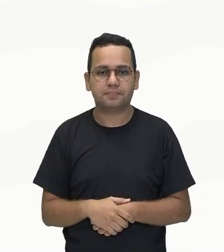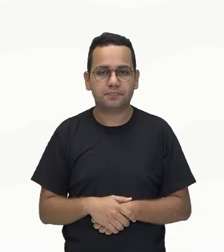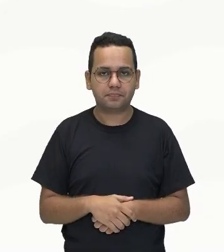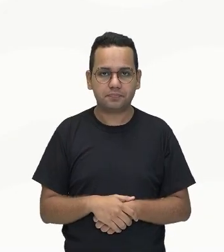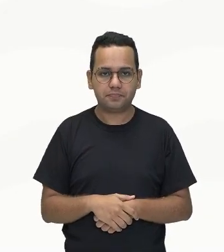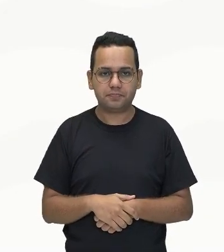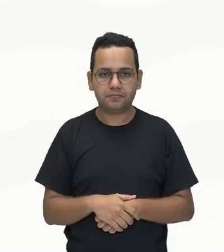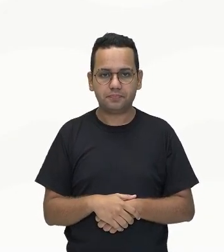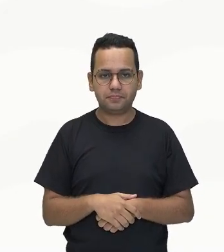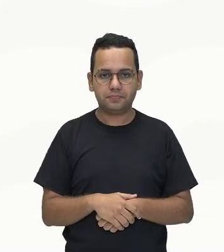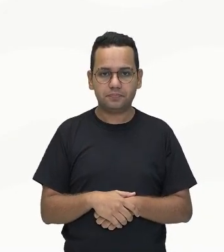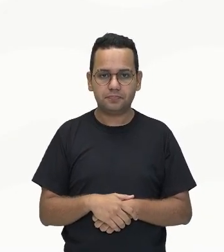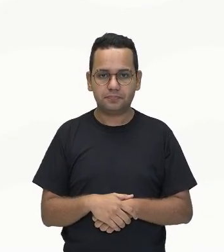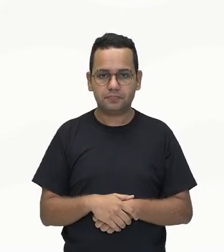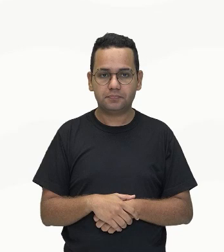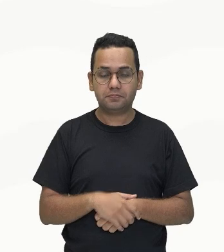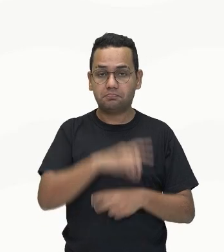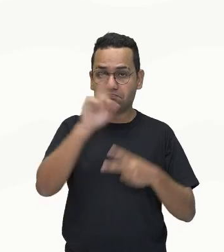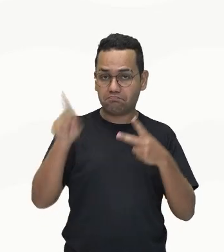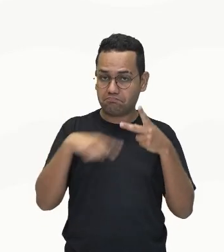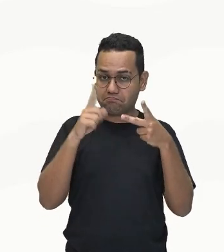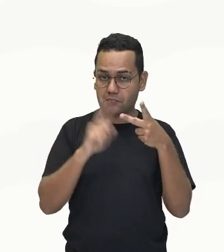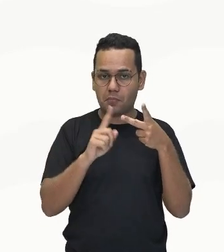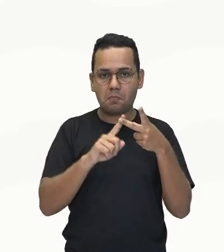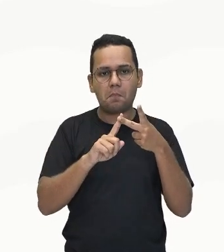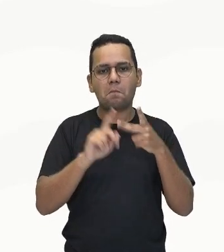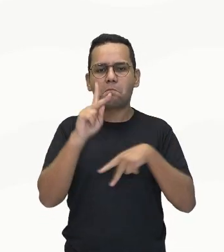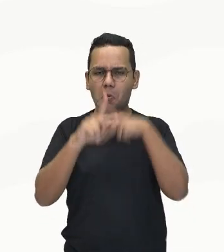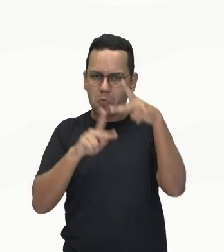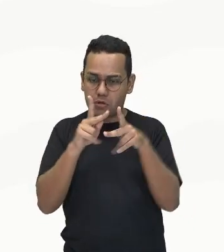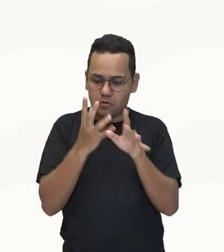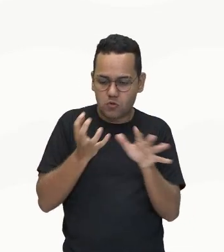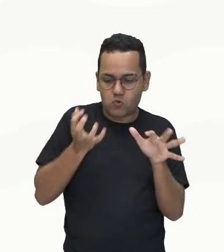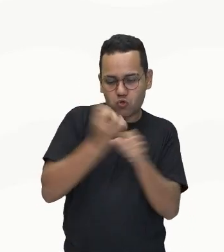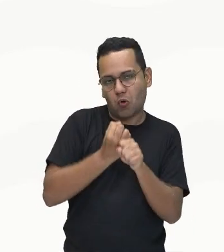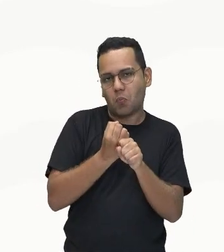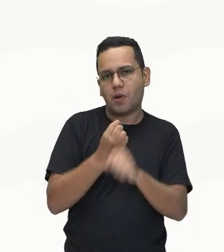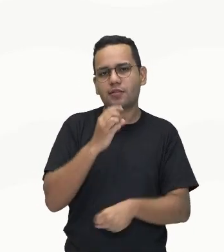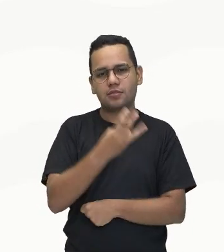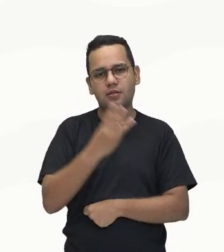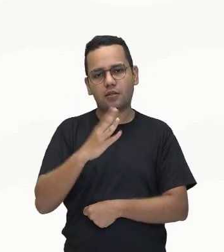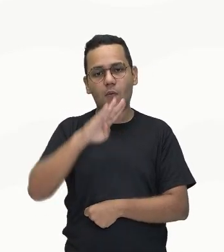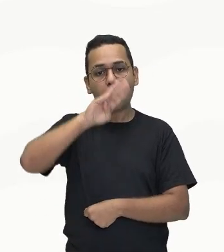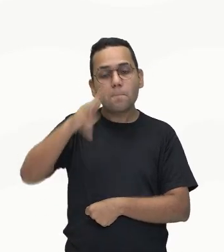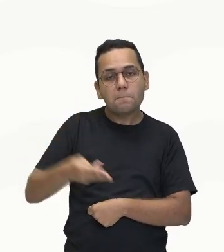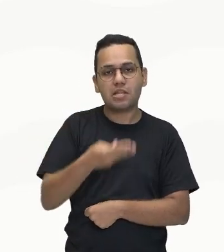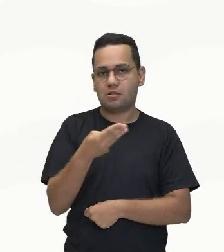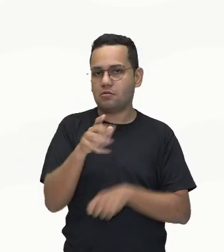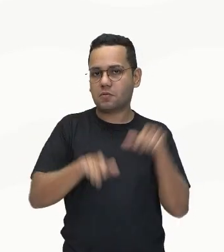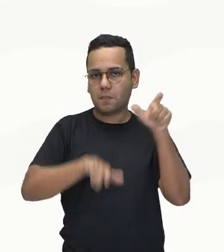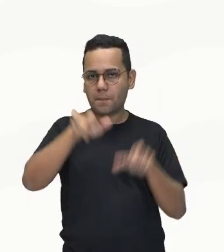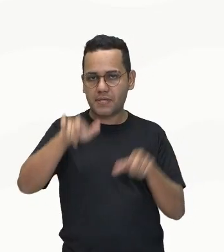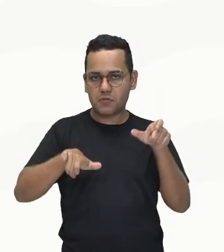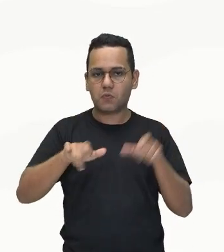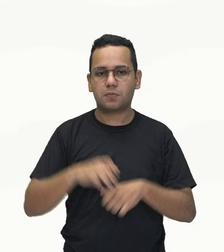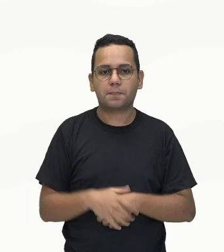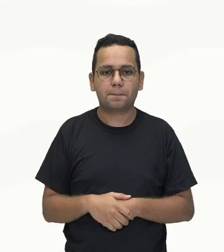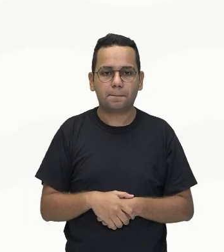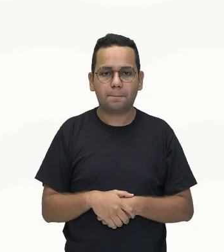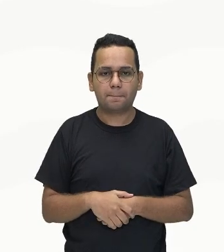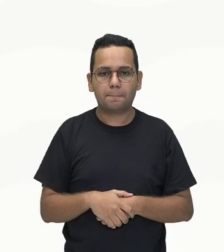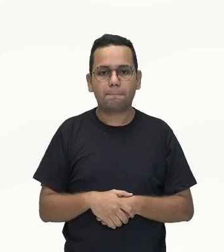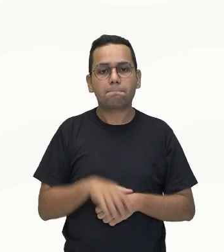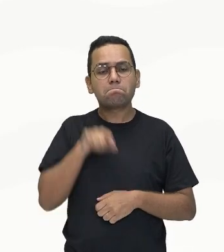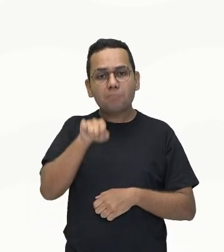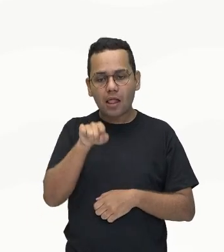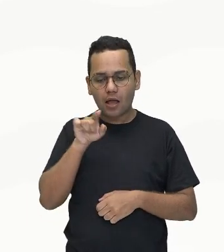8,4 milhões de quilômetros quadrados. A gente tem uma população de 34 milhões de habitantes, o que corresponde